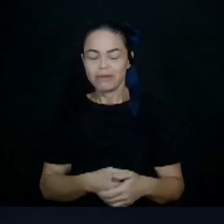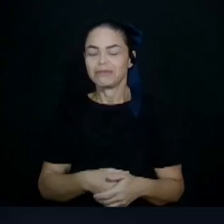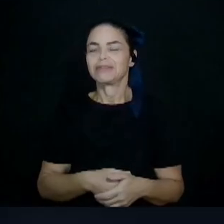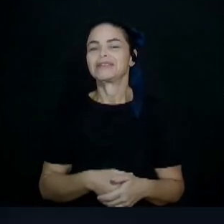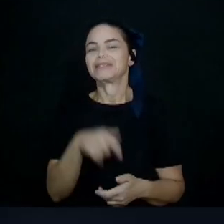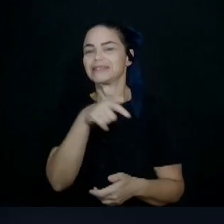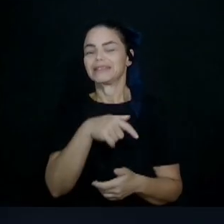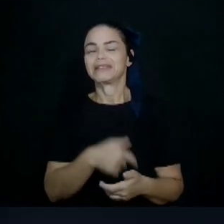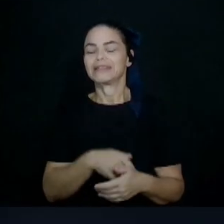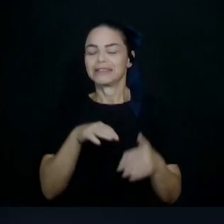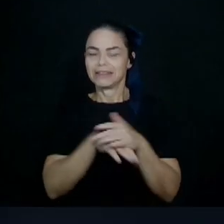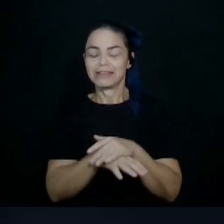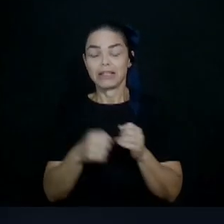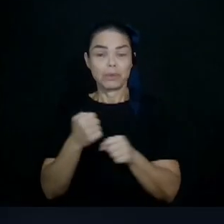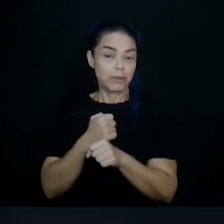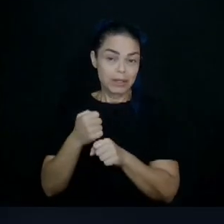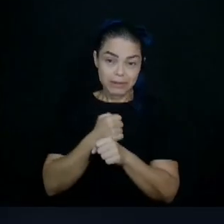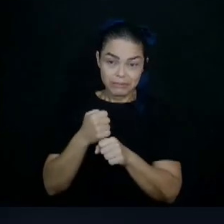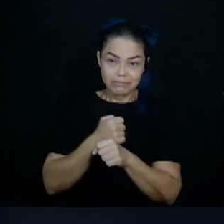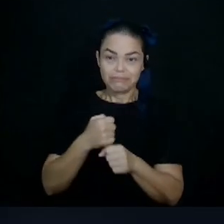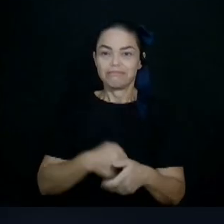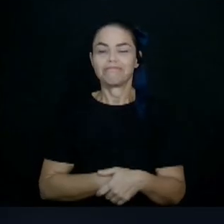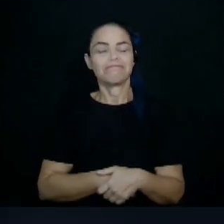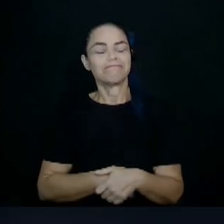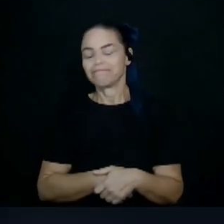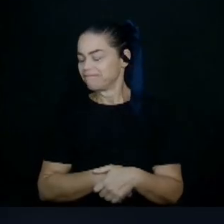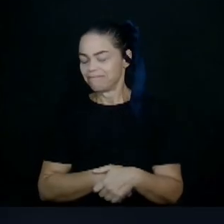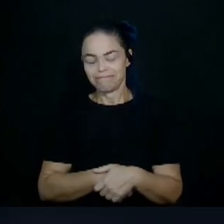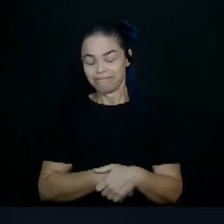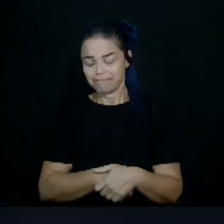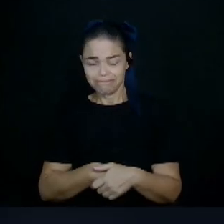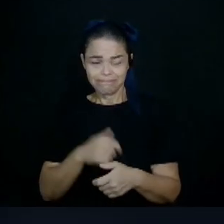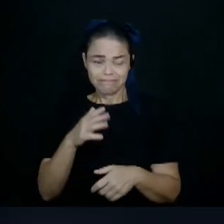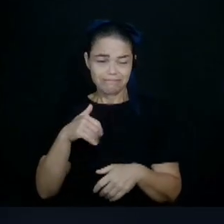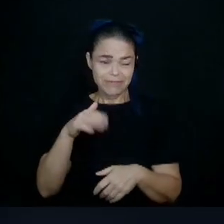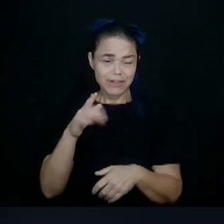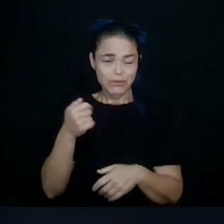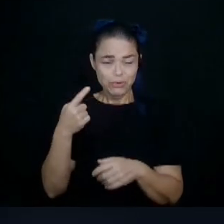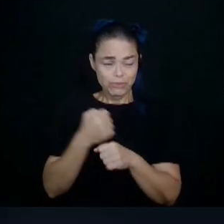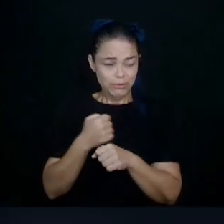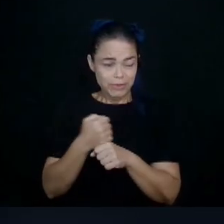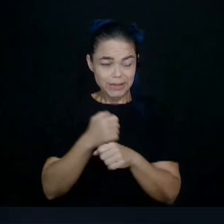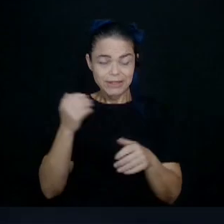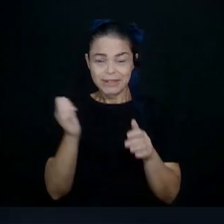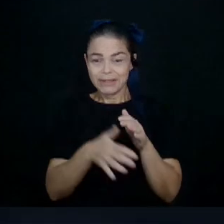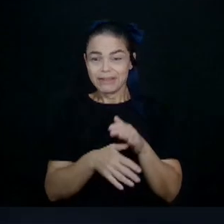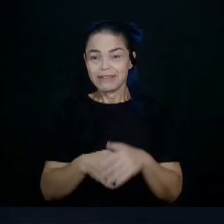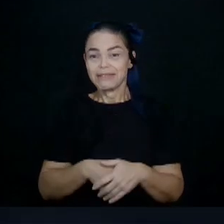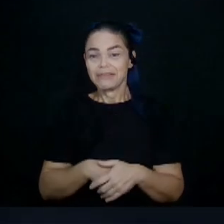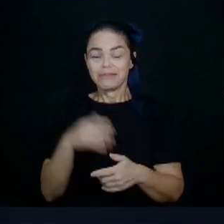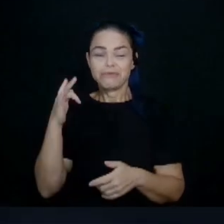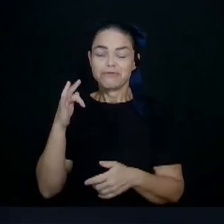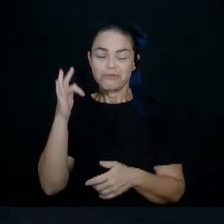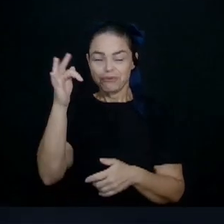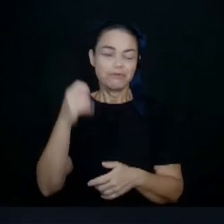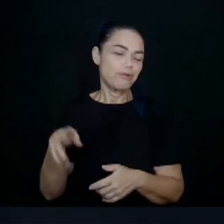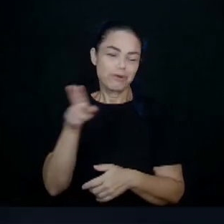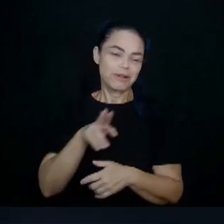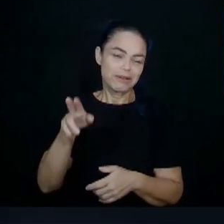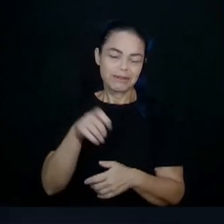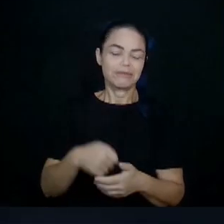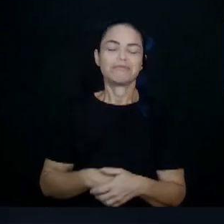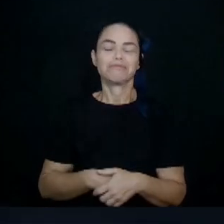guardado há um tempo, que eu não toco há mais de um ano, mas está lá guardado, e eu acho que um dia eu vou precisar